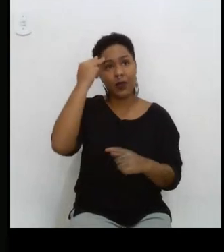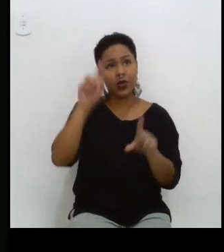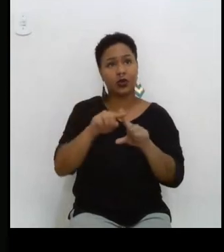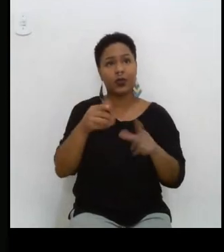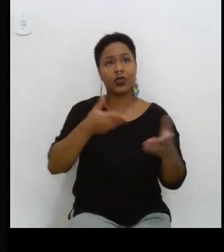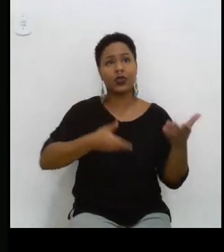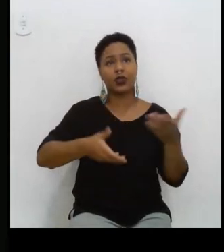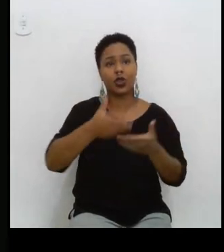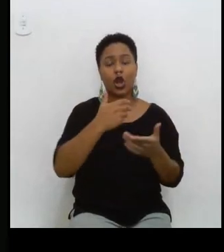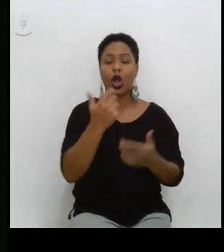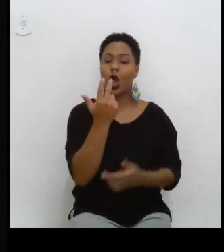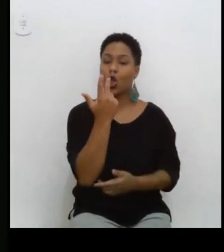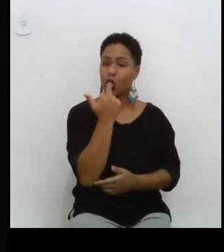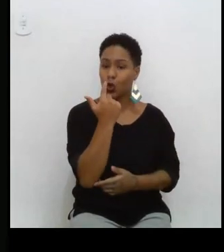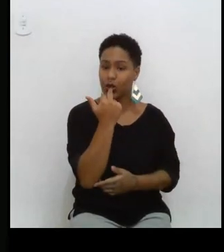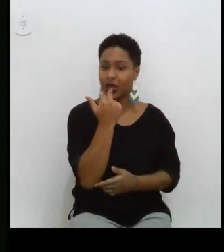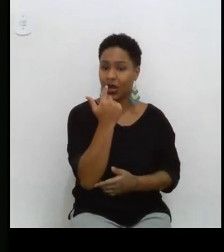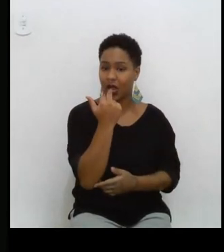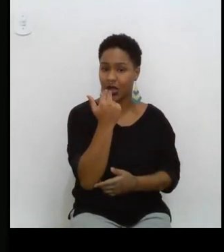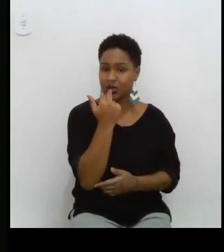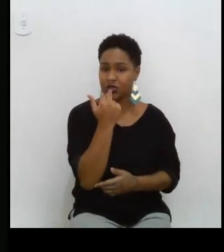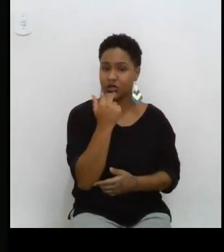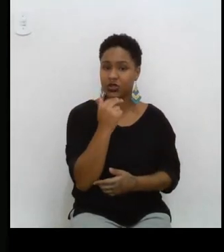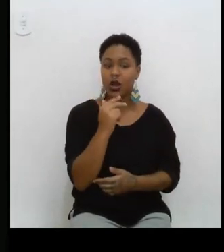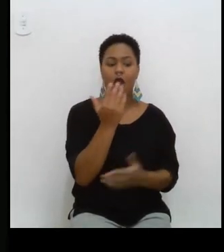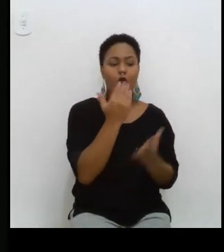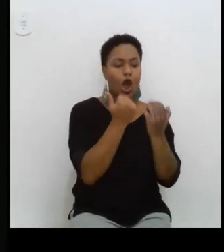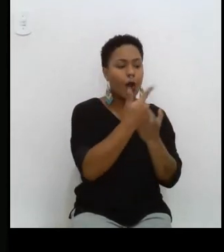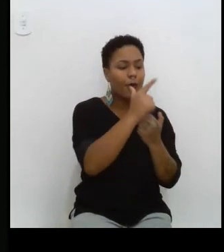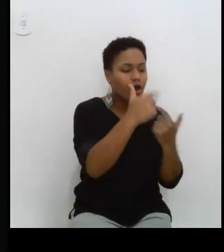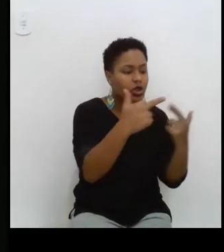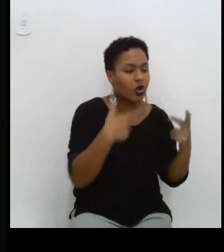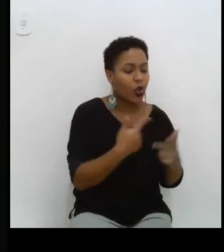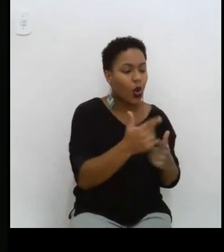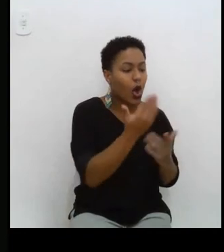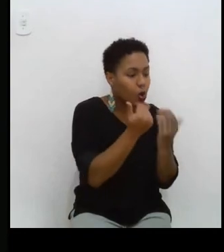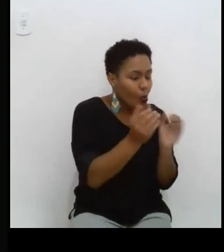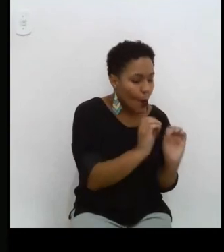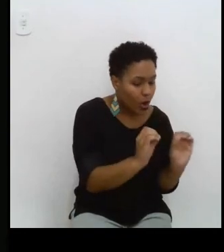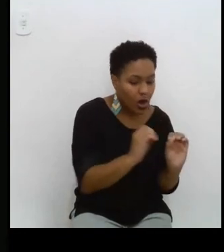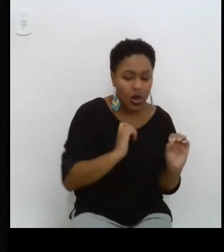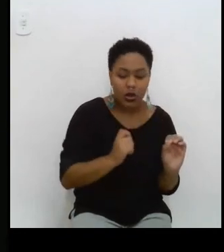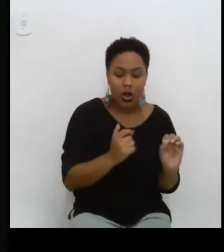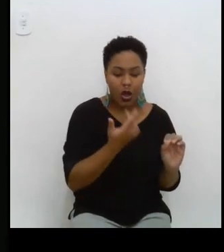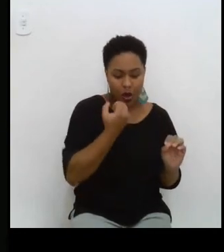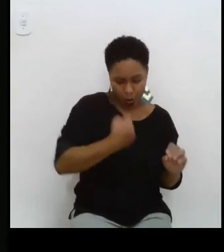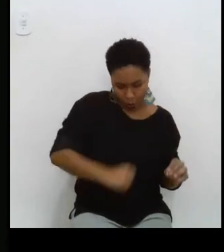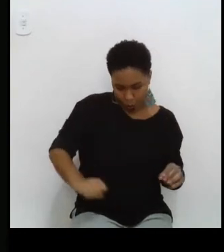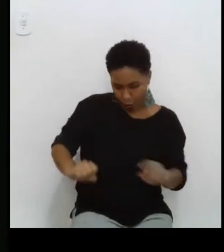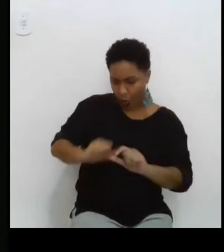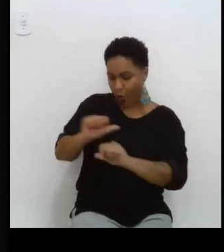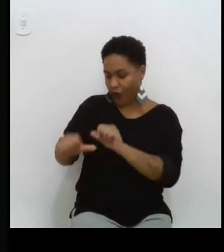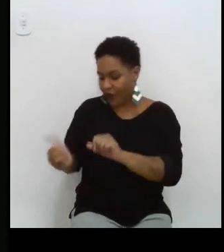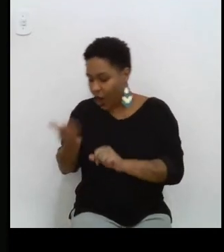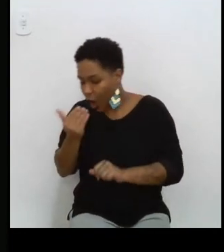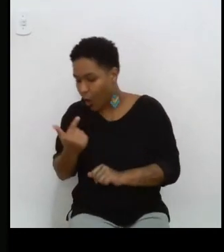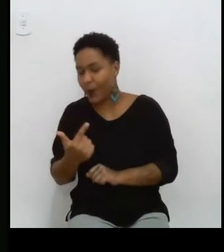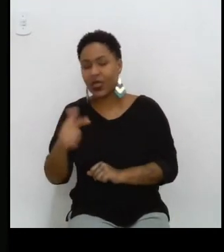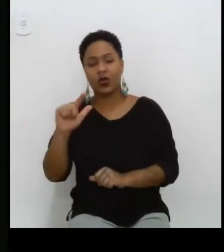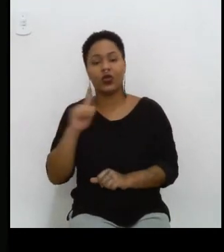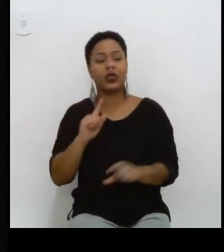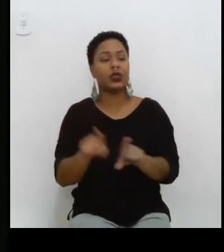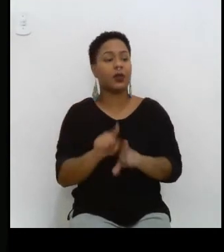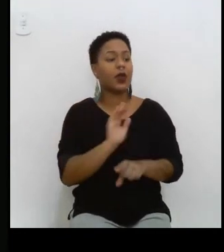uma se alimenta de materiais que outros não consomem projetos de uma viram alimentos de outro é a minha ajuda a espantar